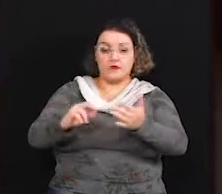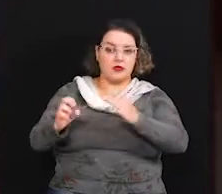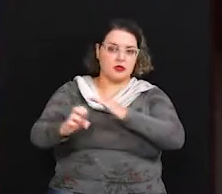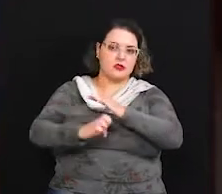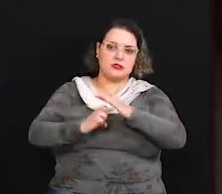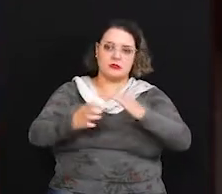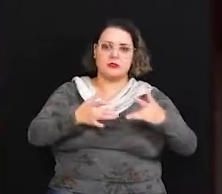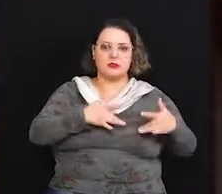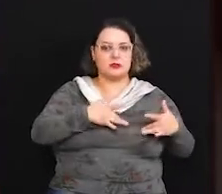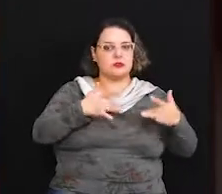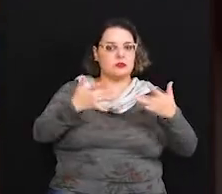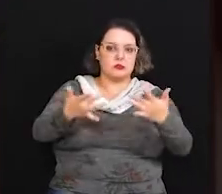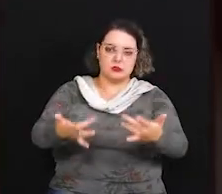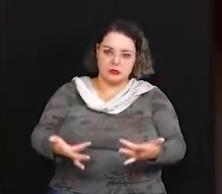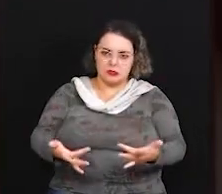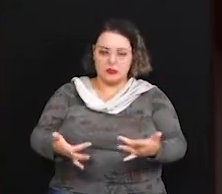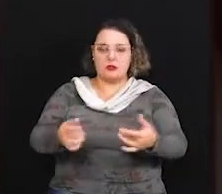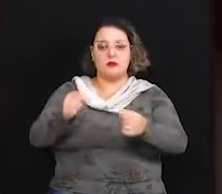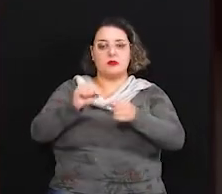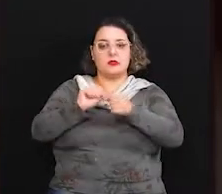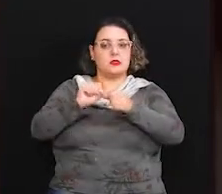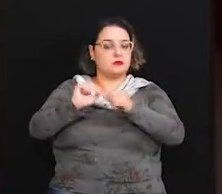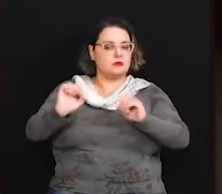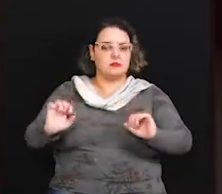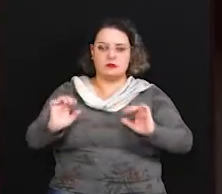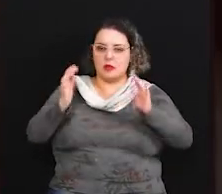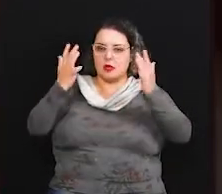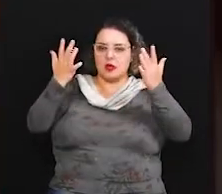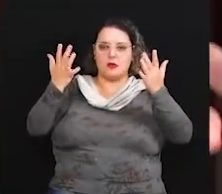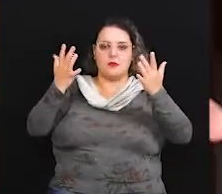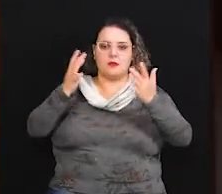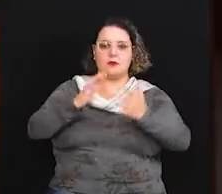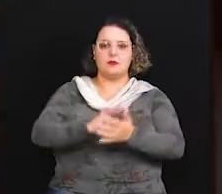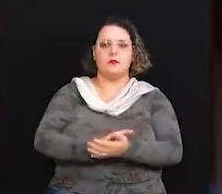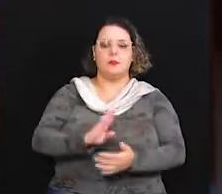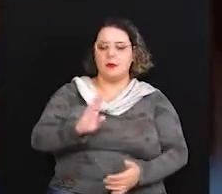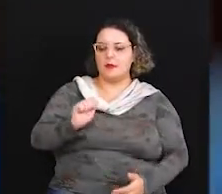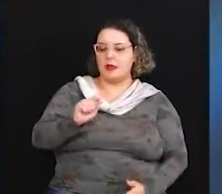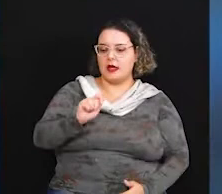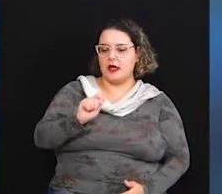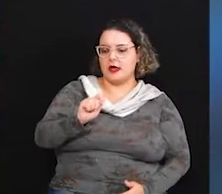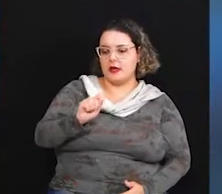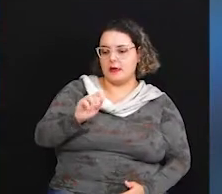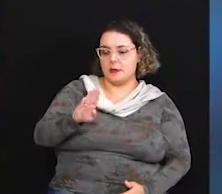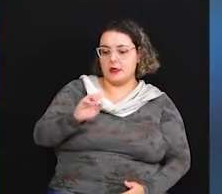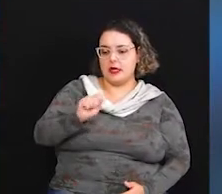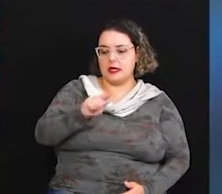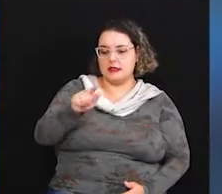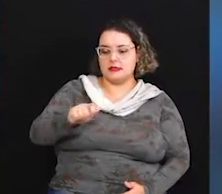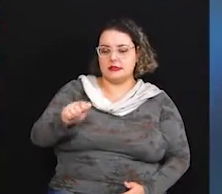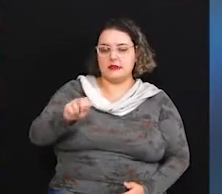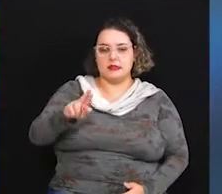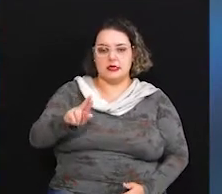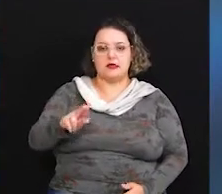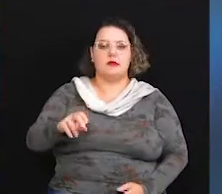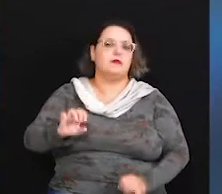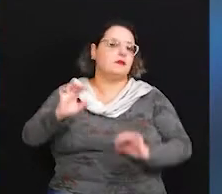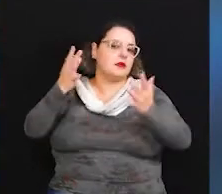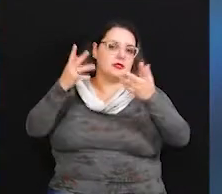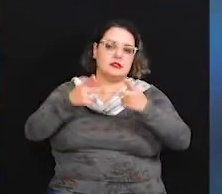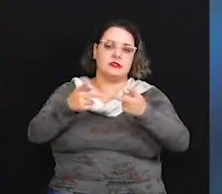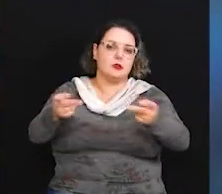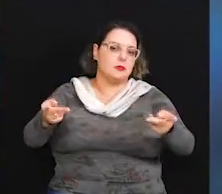empresas faziam doações, nós fazíamos eventos como bazares, festa da pizza, etc.